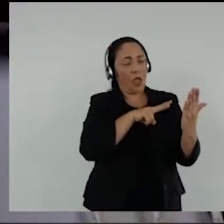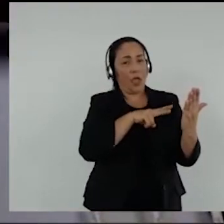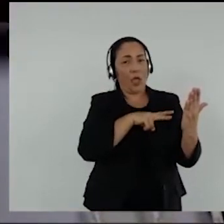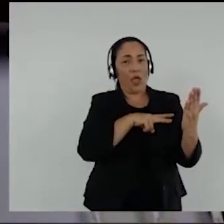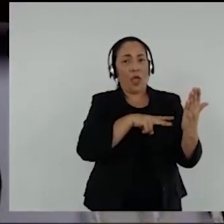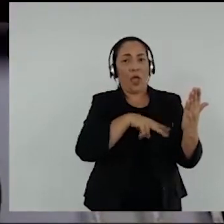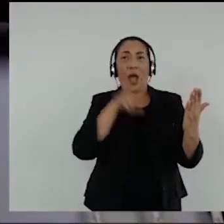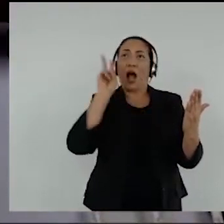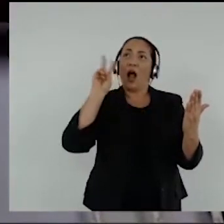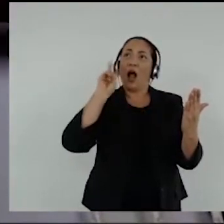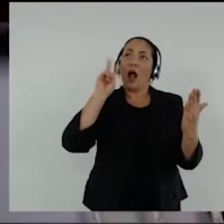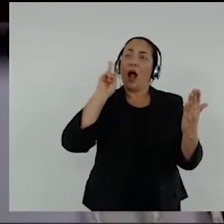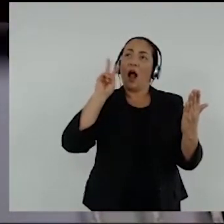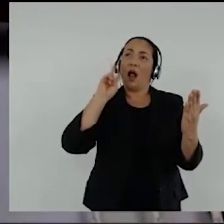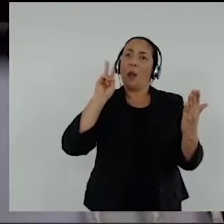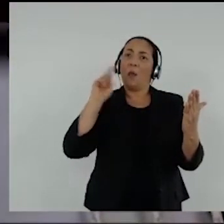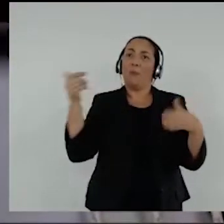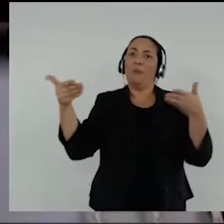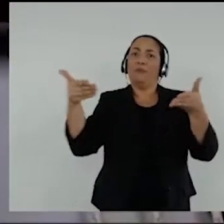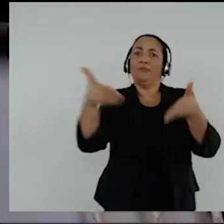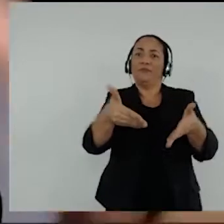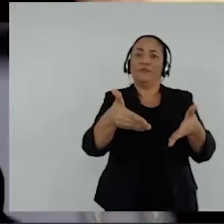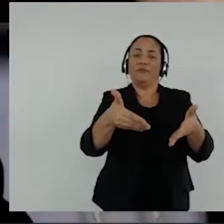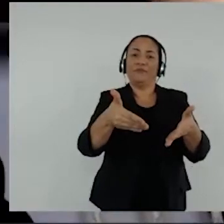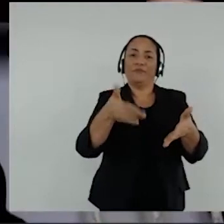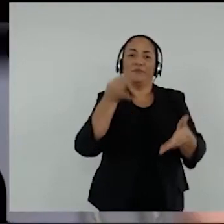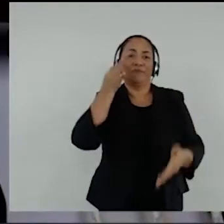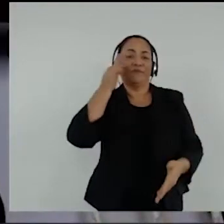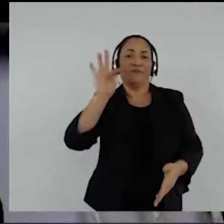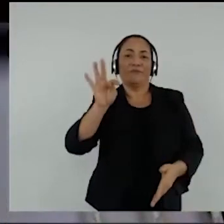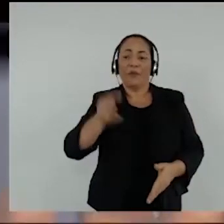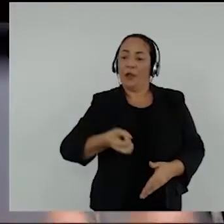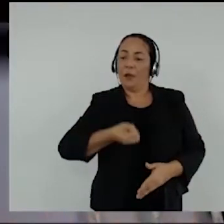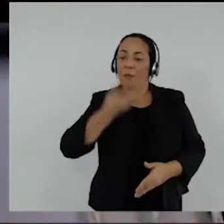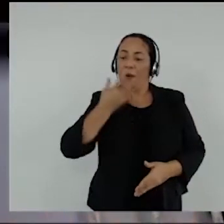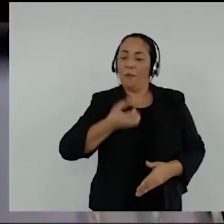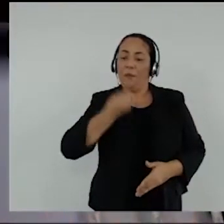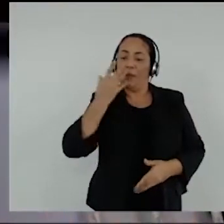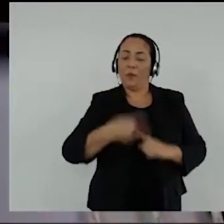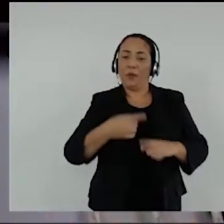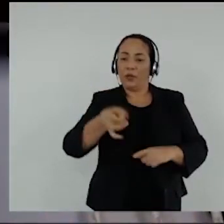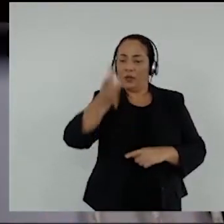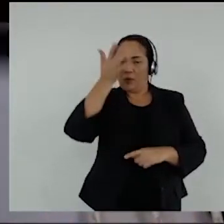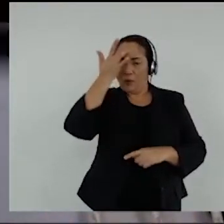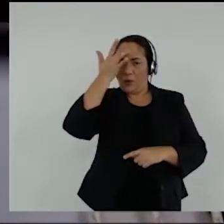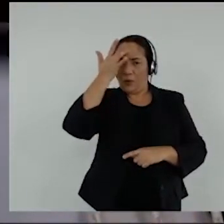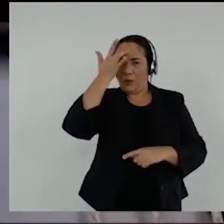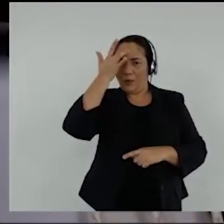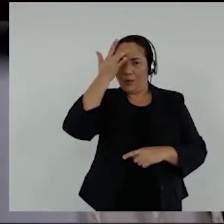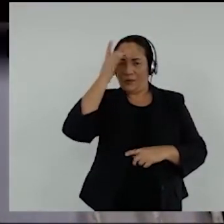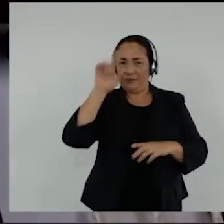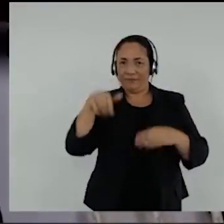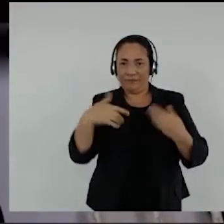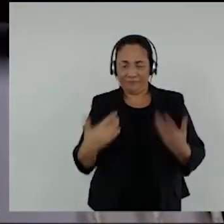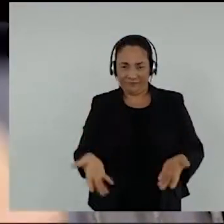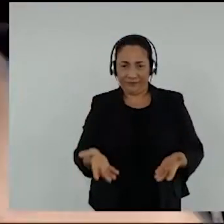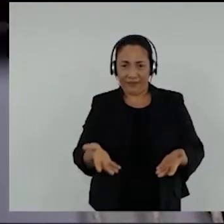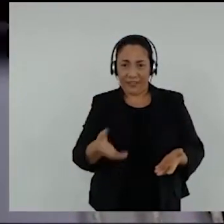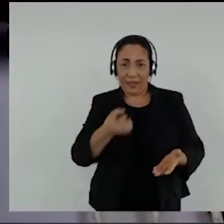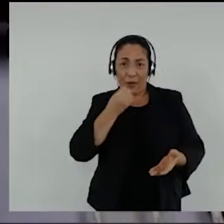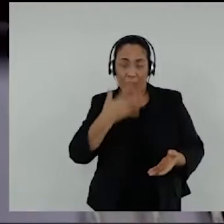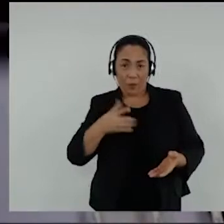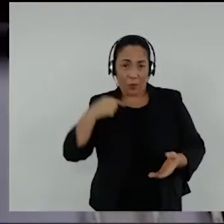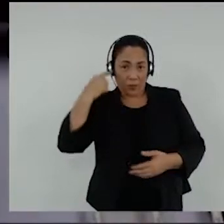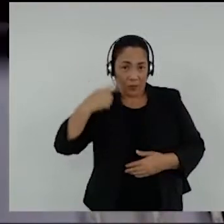entrar ali, né? Mas no momento em que ele está depondo, ele está sozinho. E aí um bom promotor, né, um